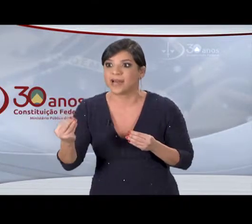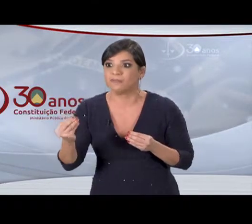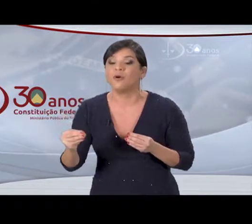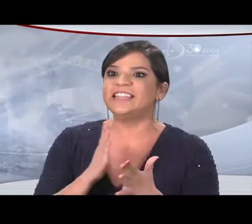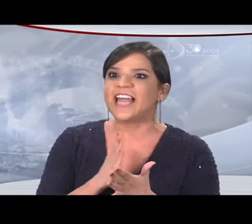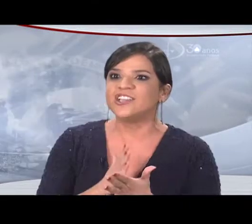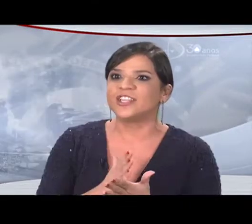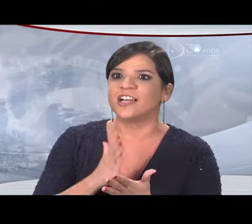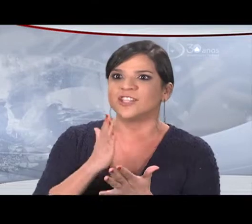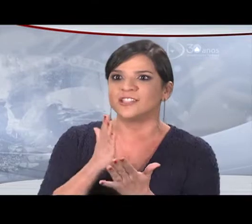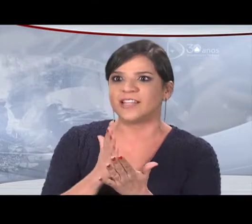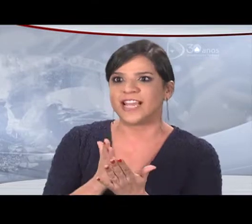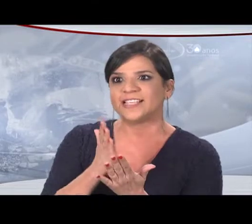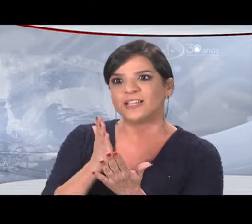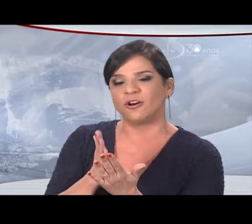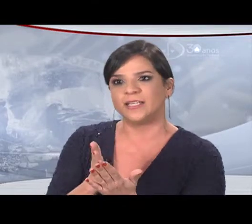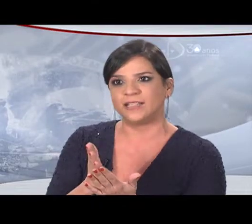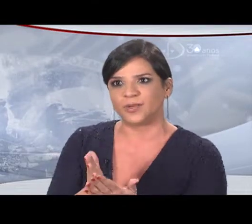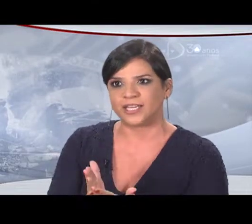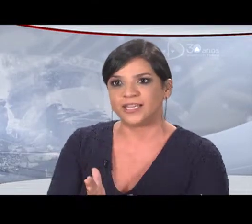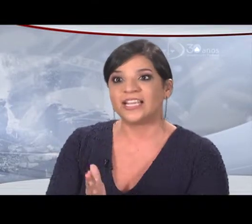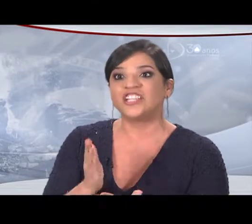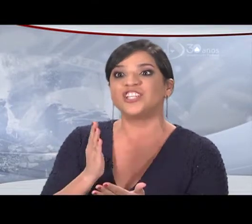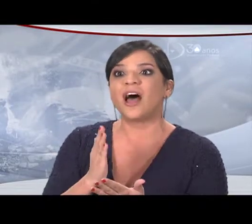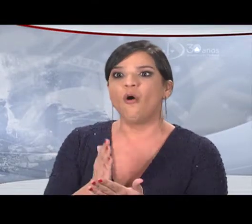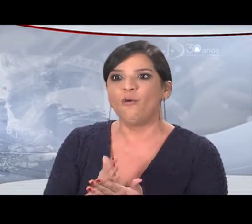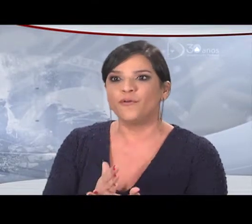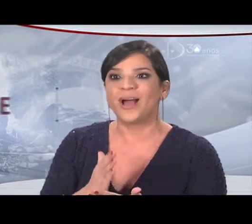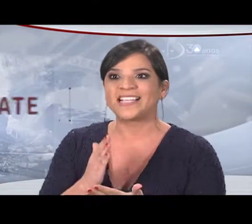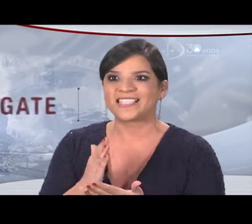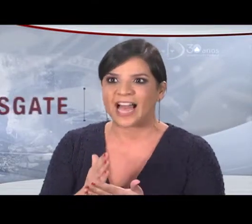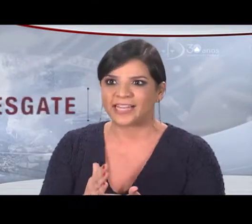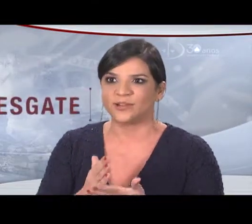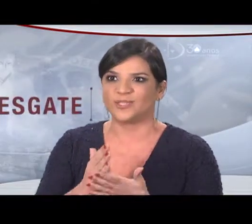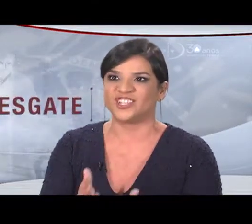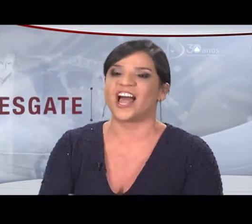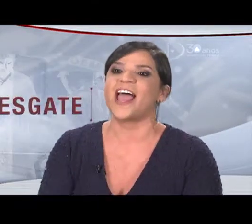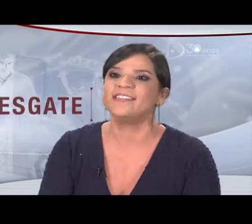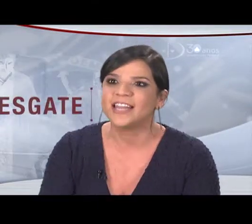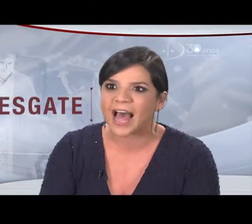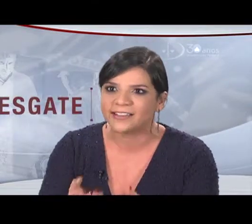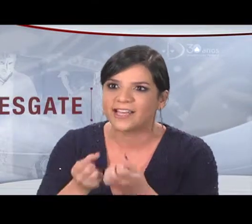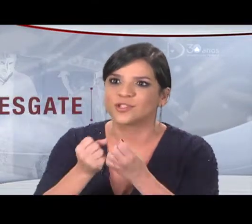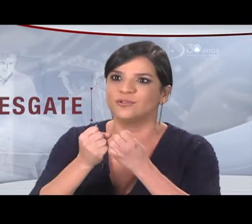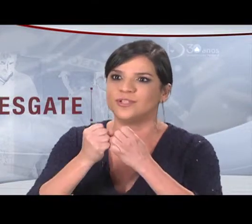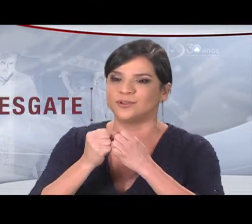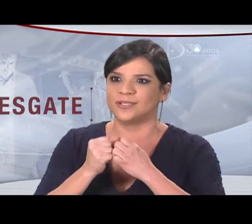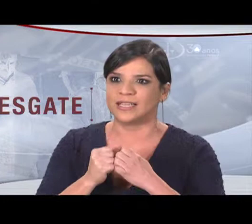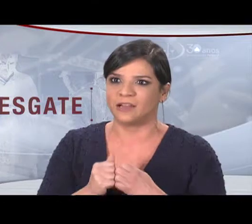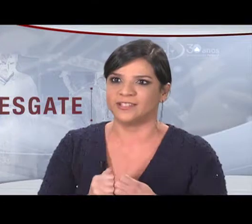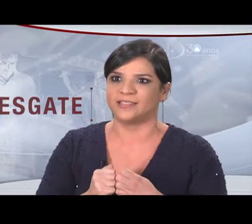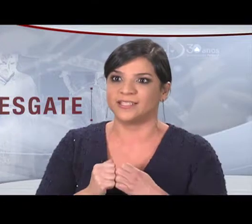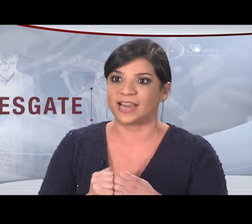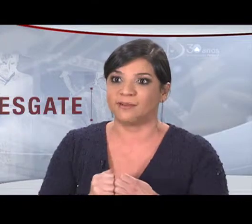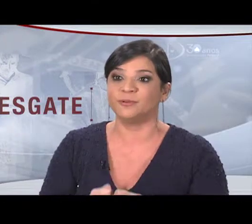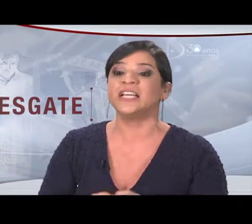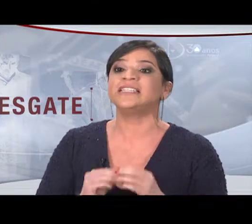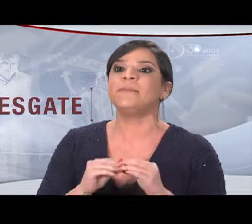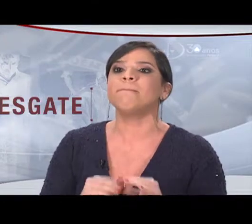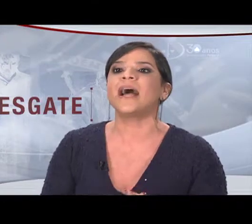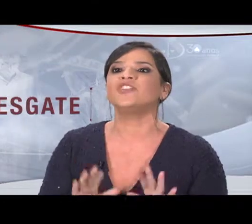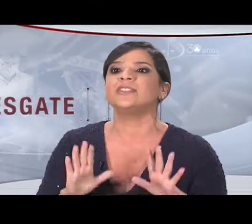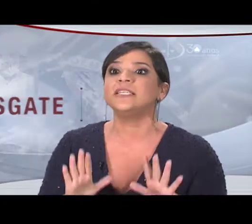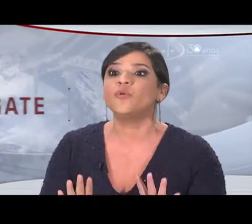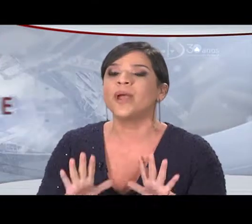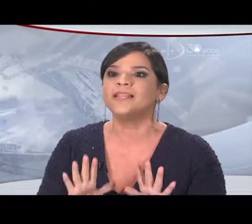a de escravo. Desde que a gente tem essa coordenadoria, já houve o resgate, ou seja, a retirada das condições análogas a de escravo